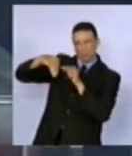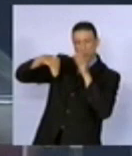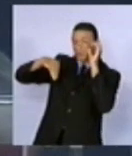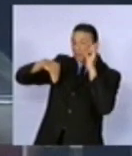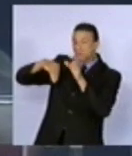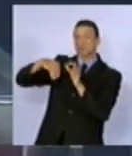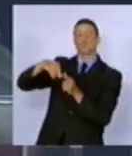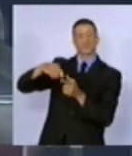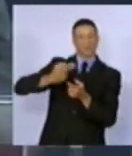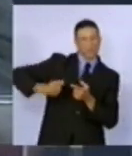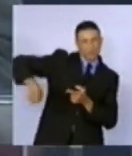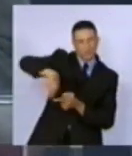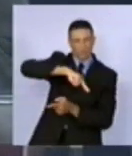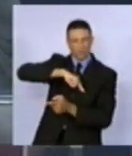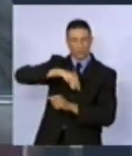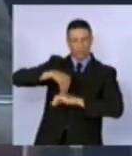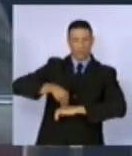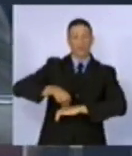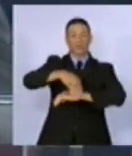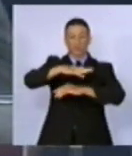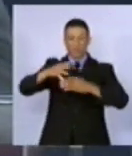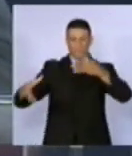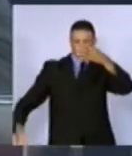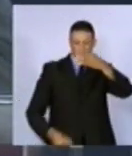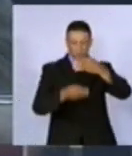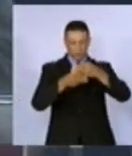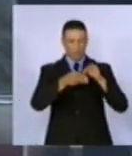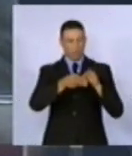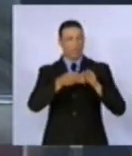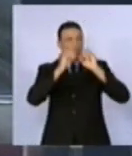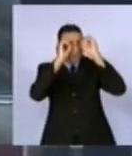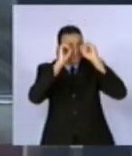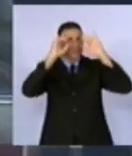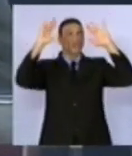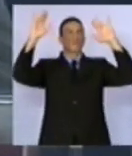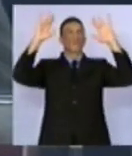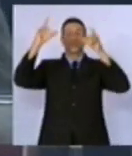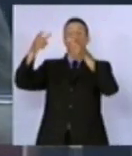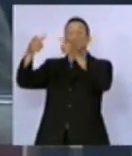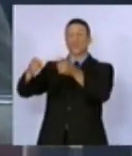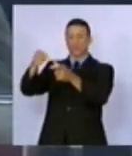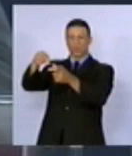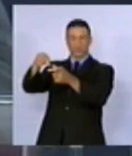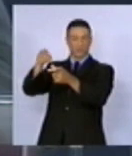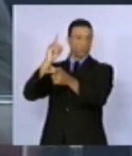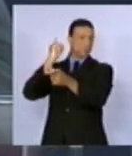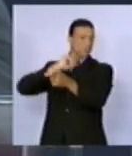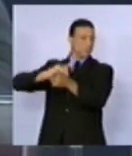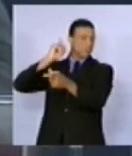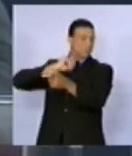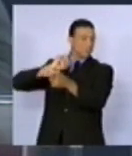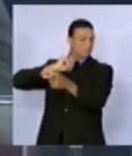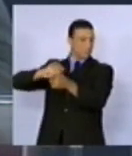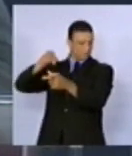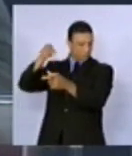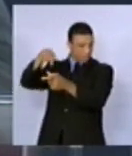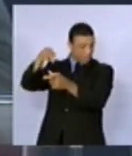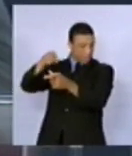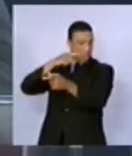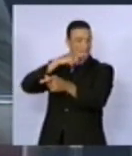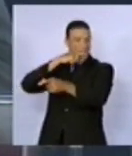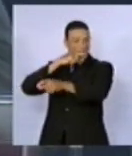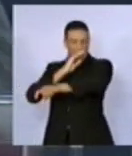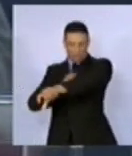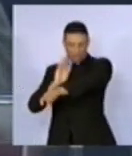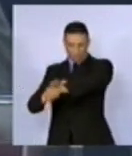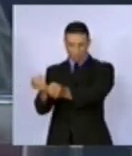ea minha intenção que ia fazer algumas reflexões do que ocorre no estado de minas gerais com relação à queima de cana e